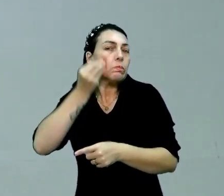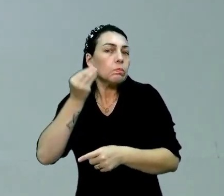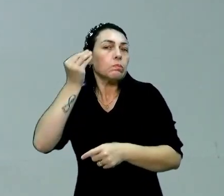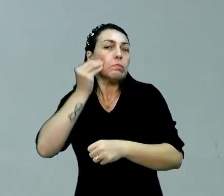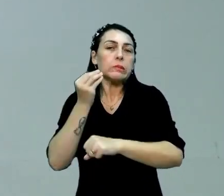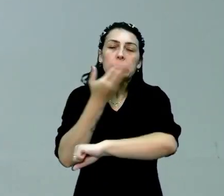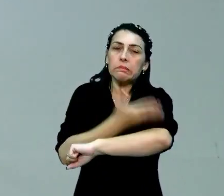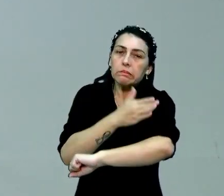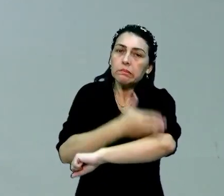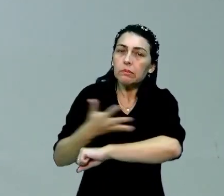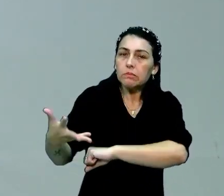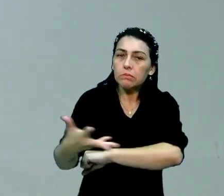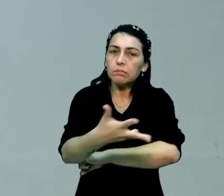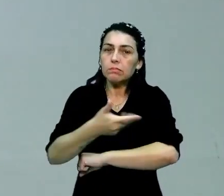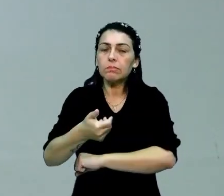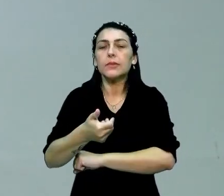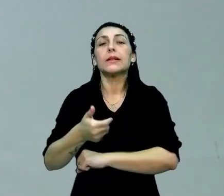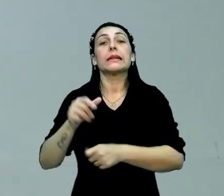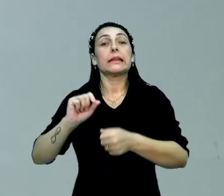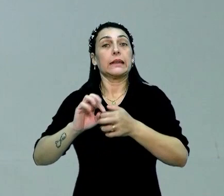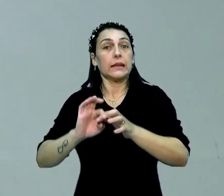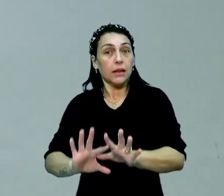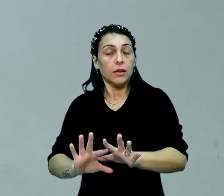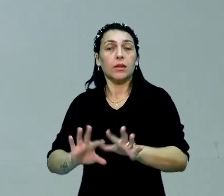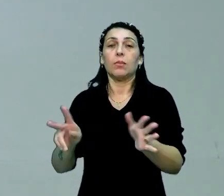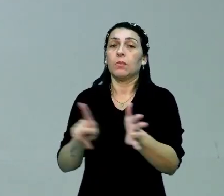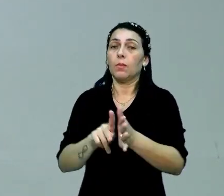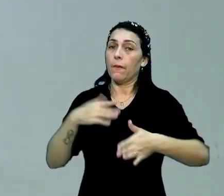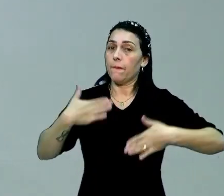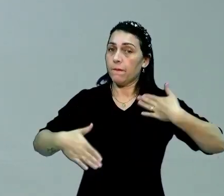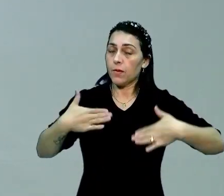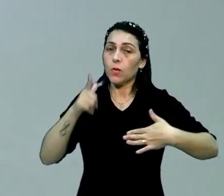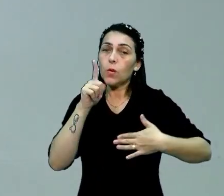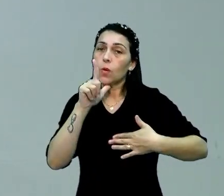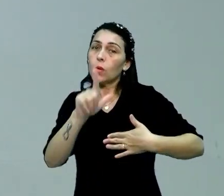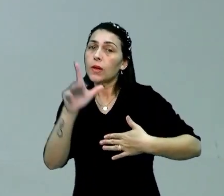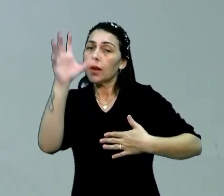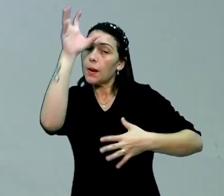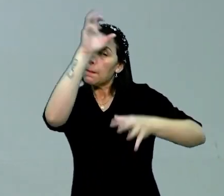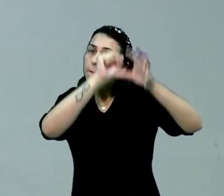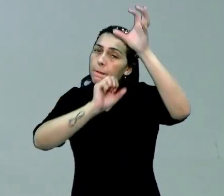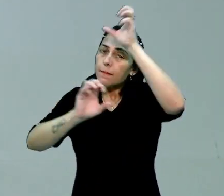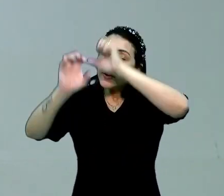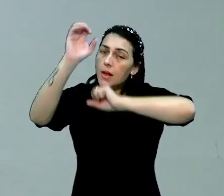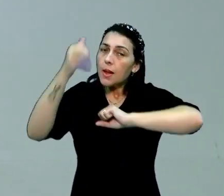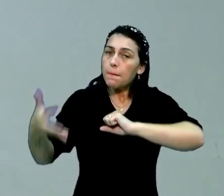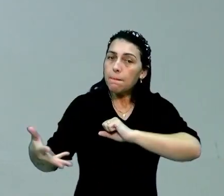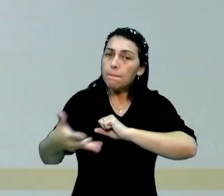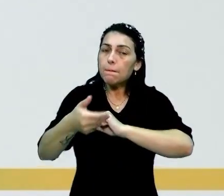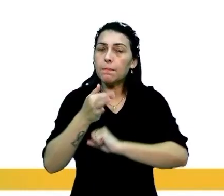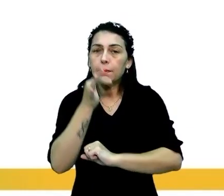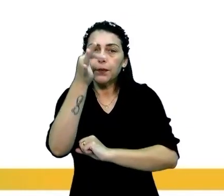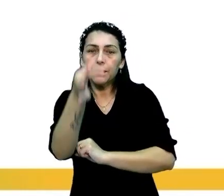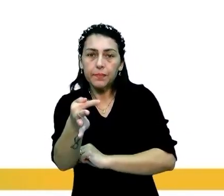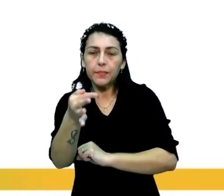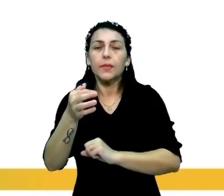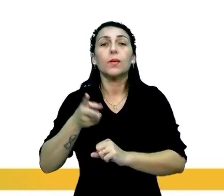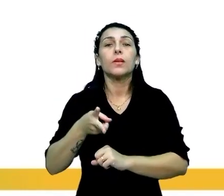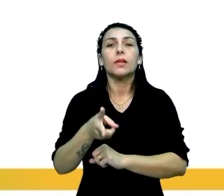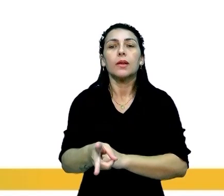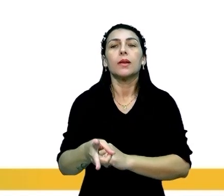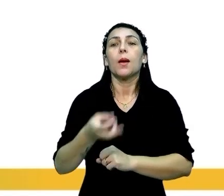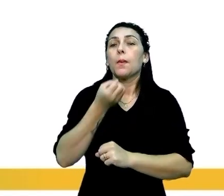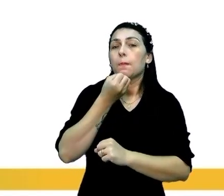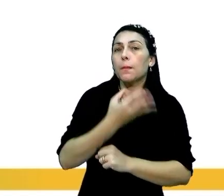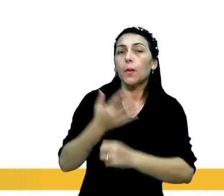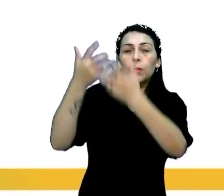e aperfeiçoar isso. Tranquilo? Então veja que são atributos físicos que a gente consegue aprimorar e aperfeiçoar, beleza? Então seguindo, agora a gente já tem